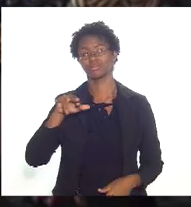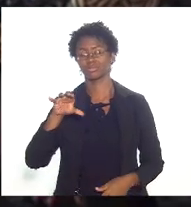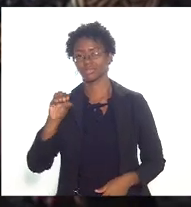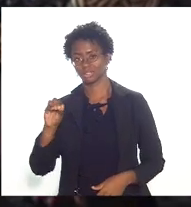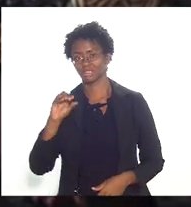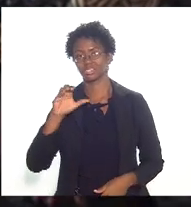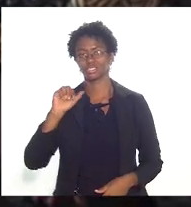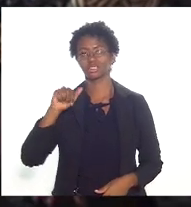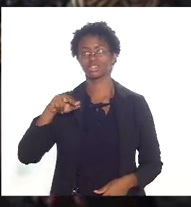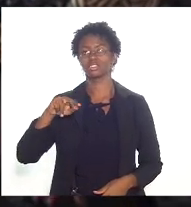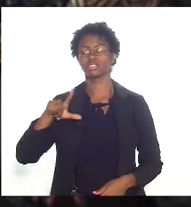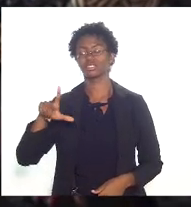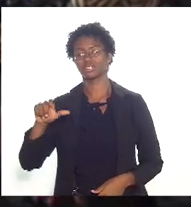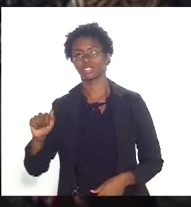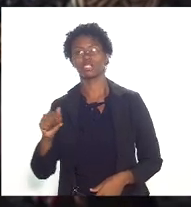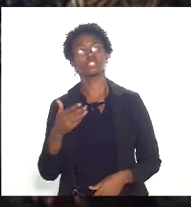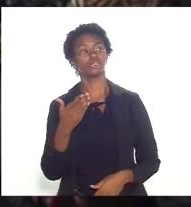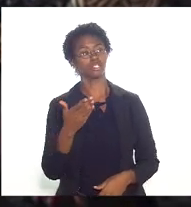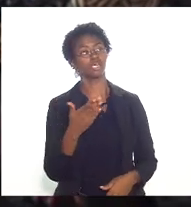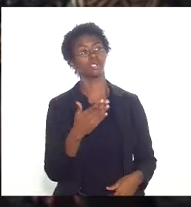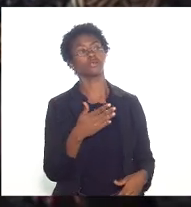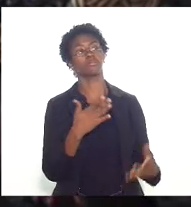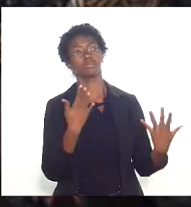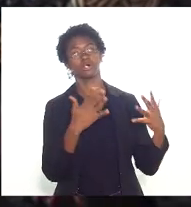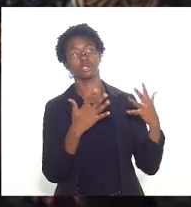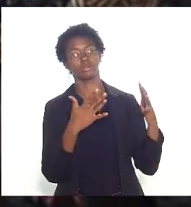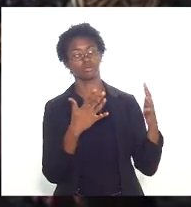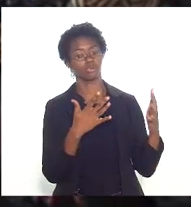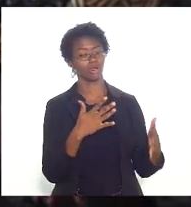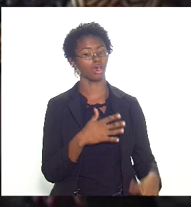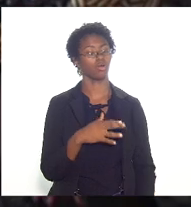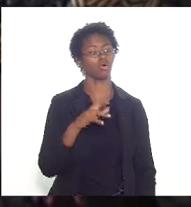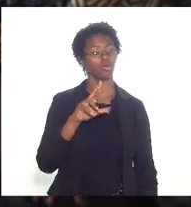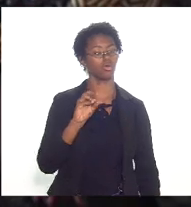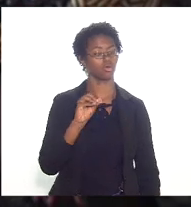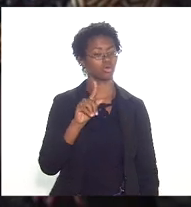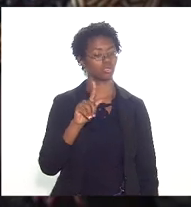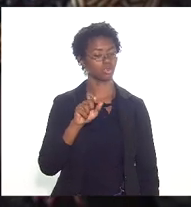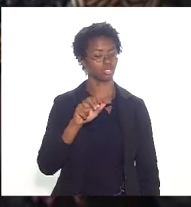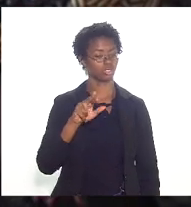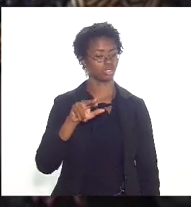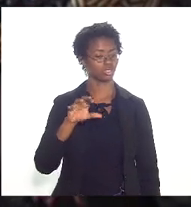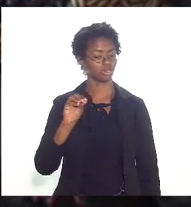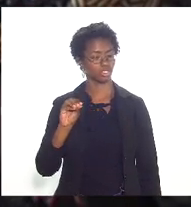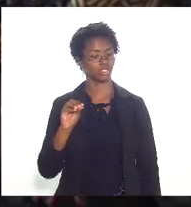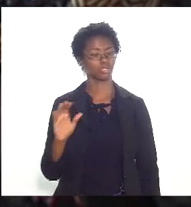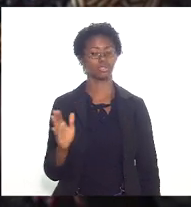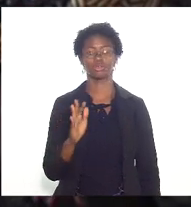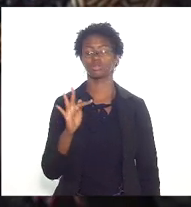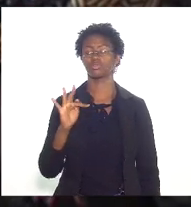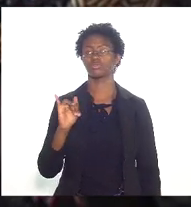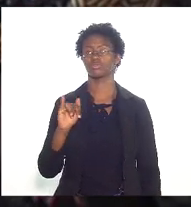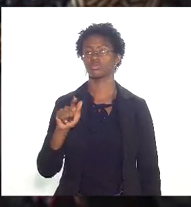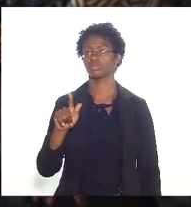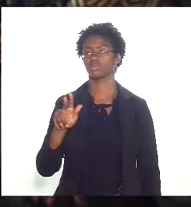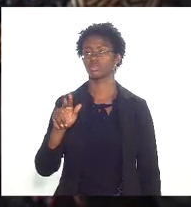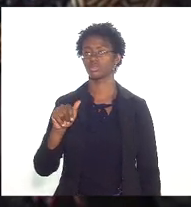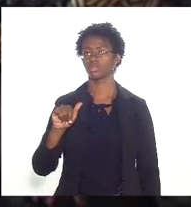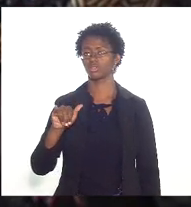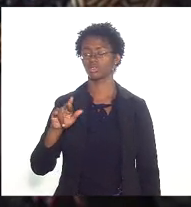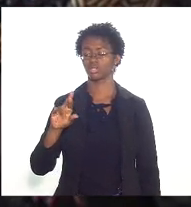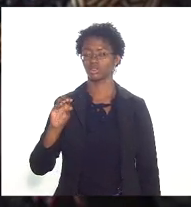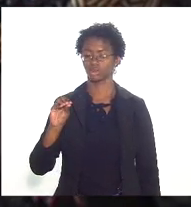ou o secretário Rogério Figueiredo eles Parabéns ou razão o deputado machucar ela conseguiu lá eu quero muito impossível